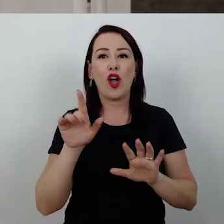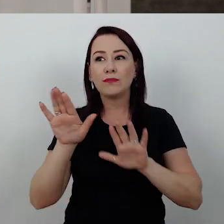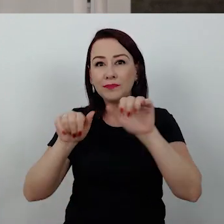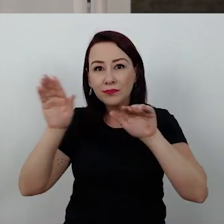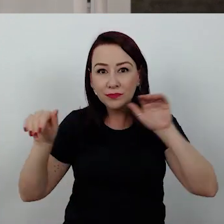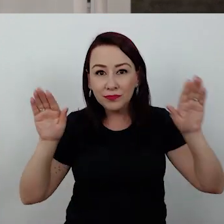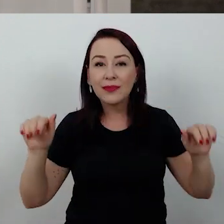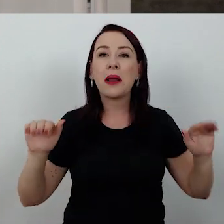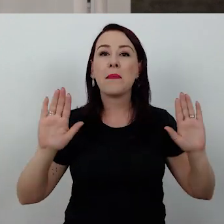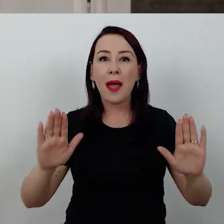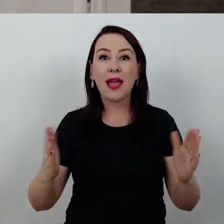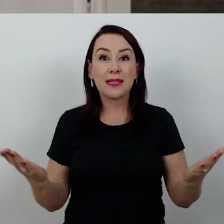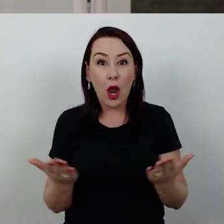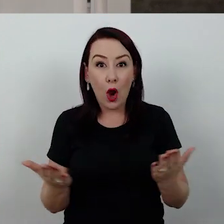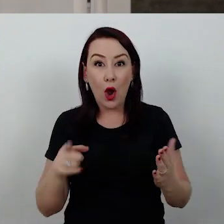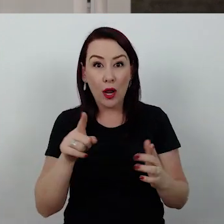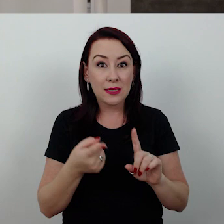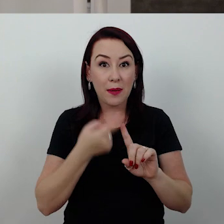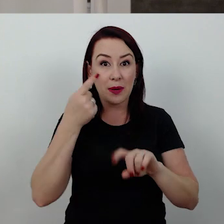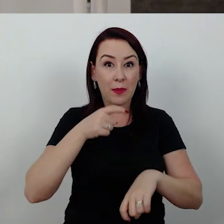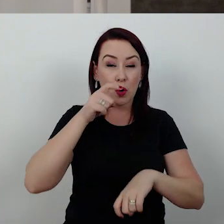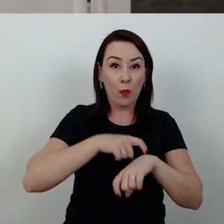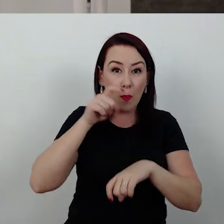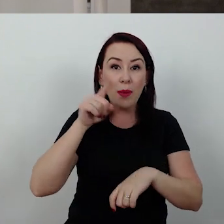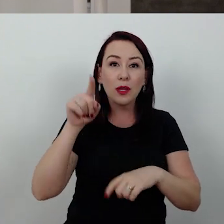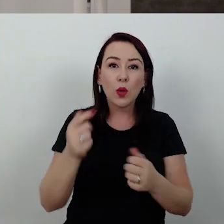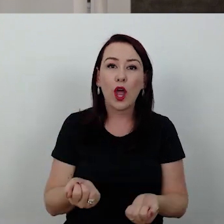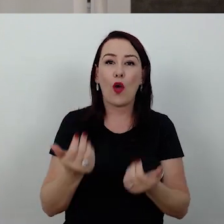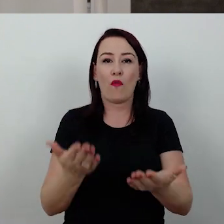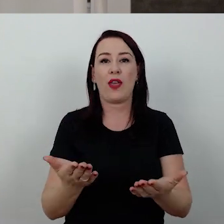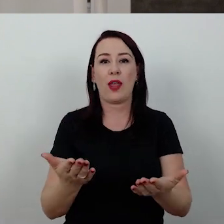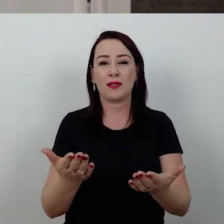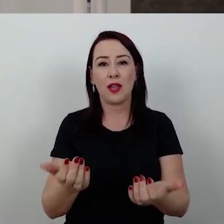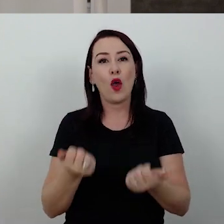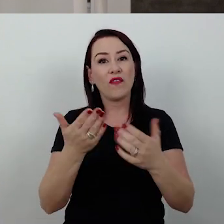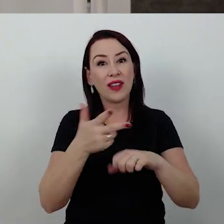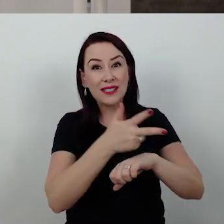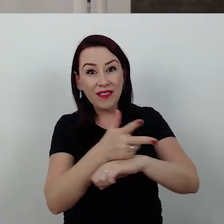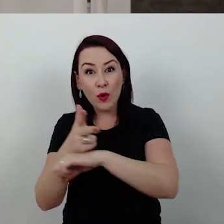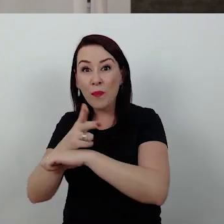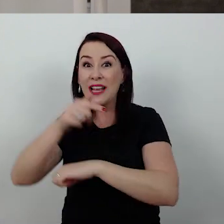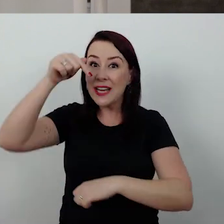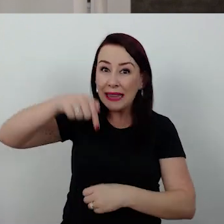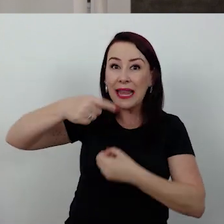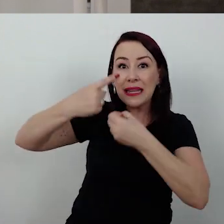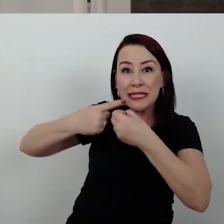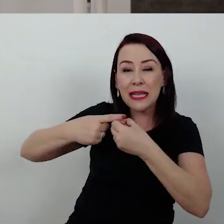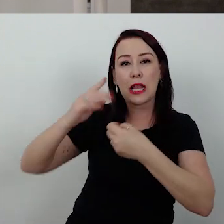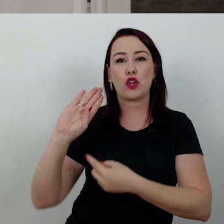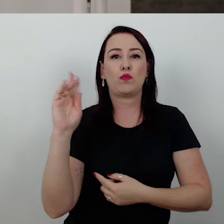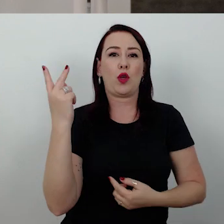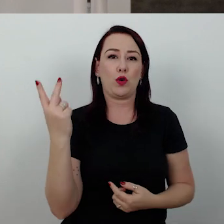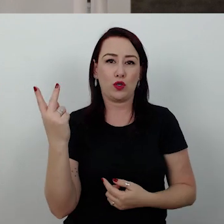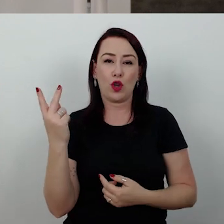acho que mais do que atrair é de, primeiramente, nesse primeiro momento, abrir esse espaço para que as filmagens que aconteçam aqui aconteçam de